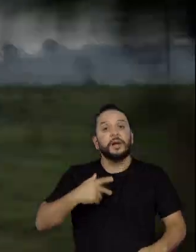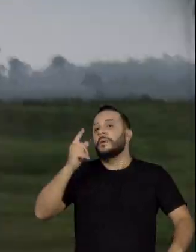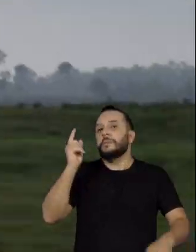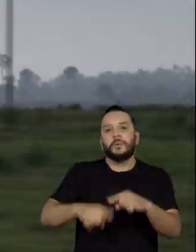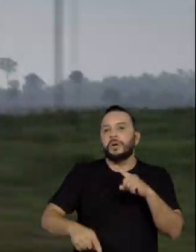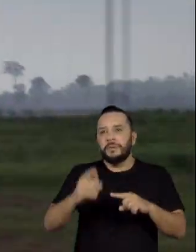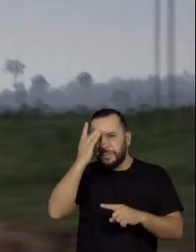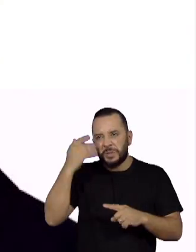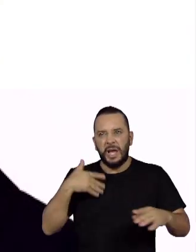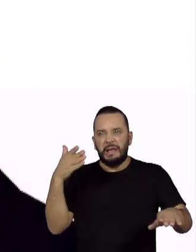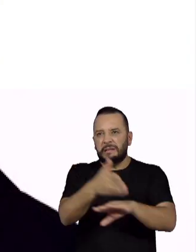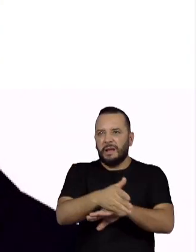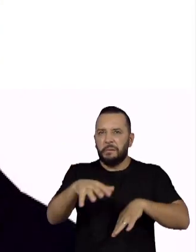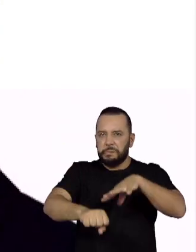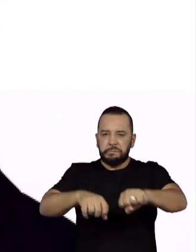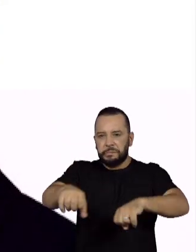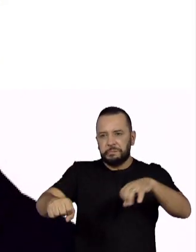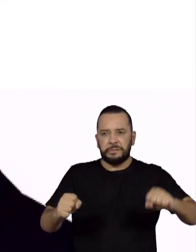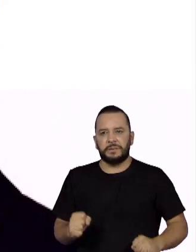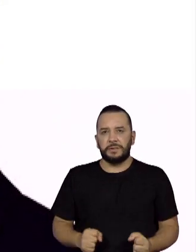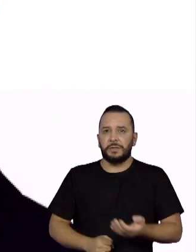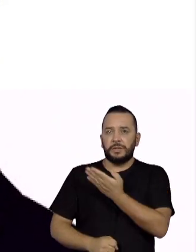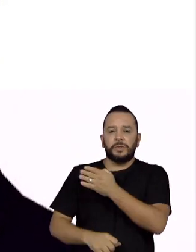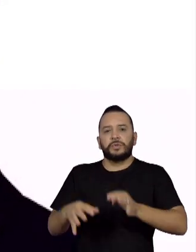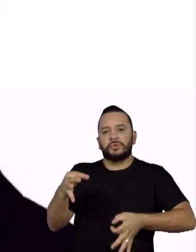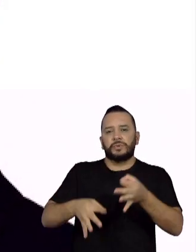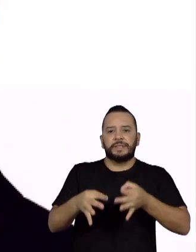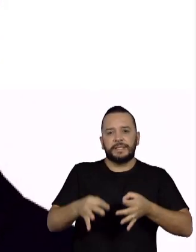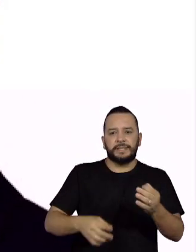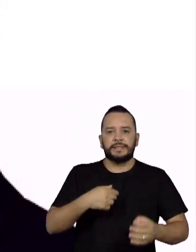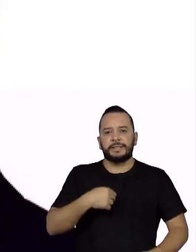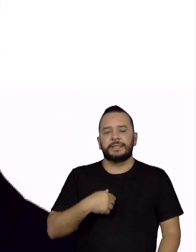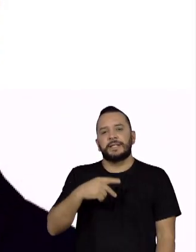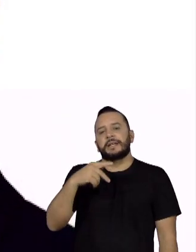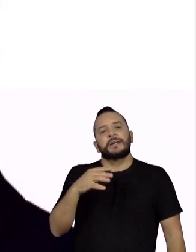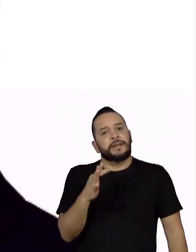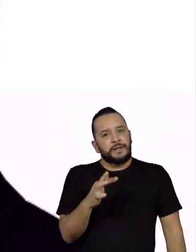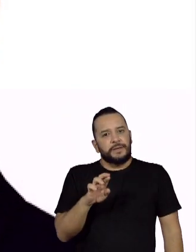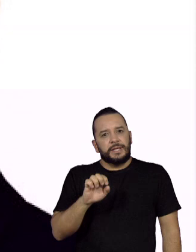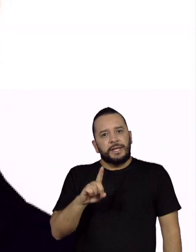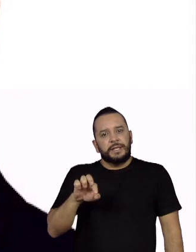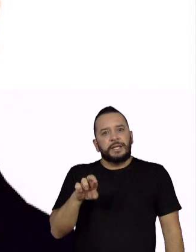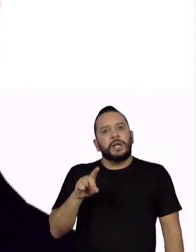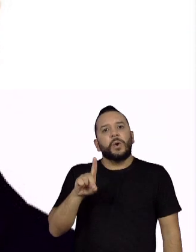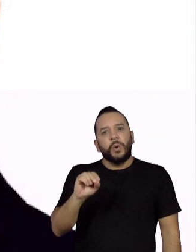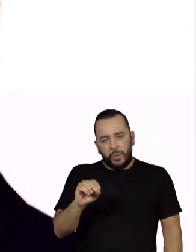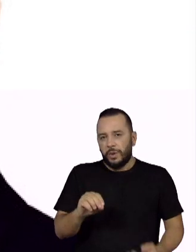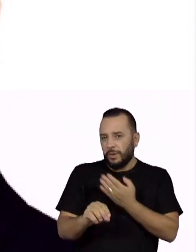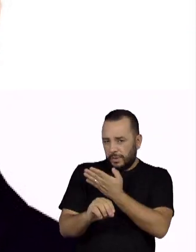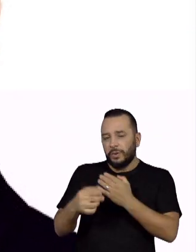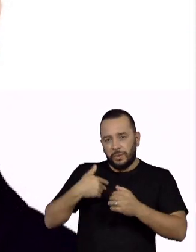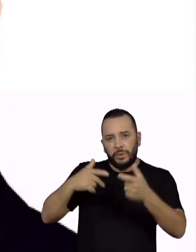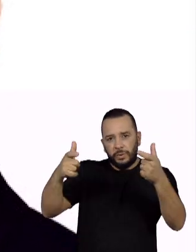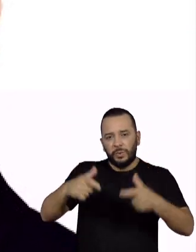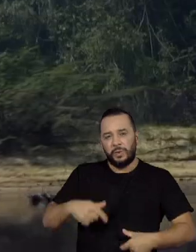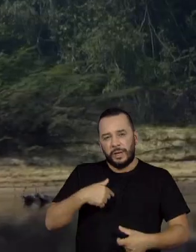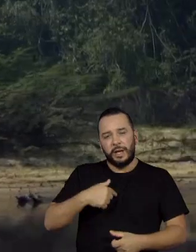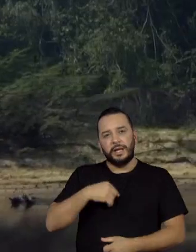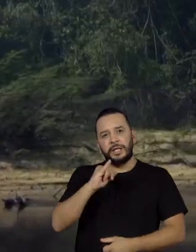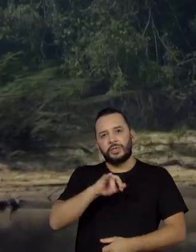de invasores. O juiz Frederico Pereira Martins, da Vara Federal Civil e Criminal do município de